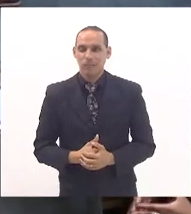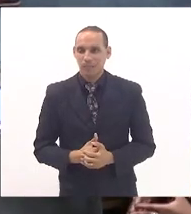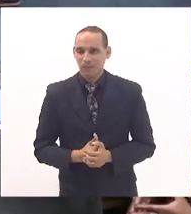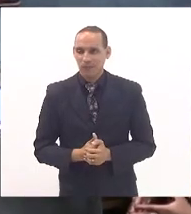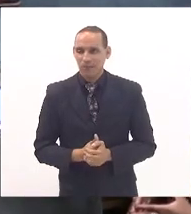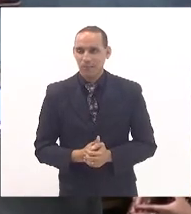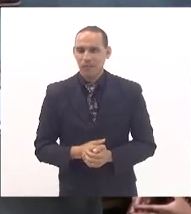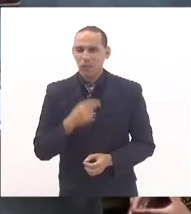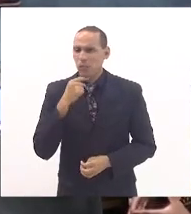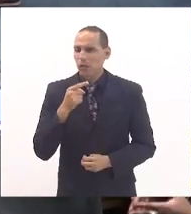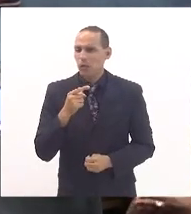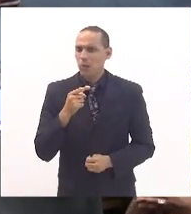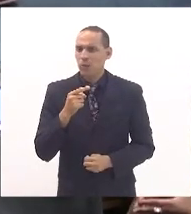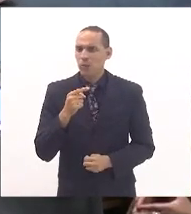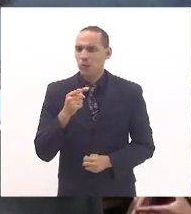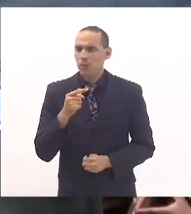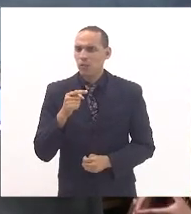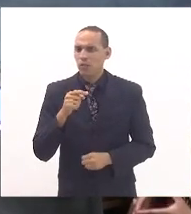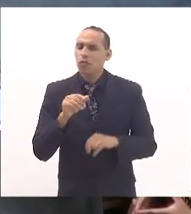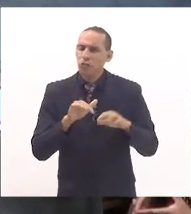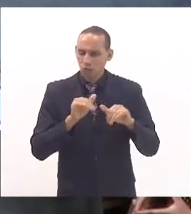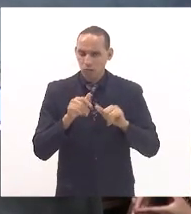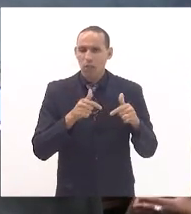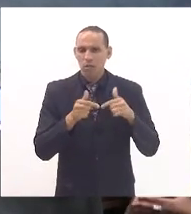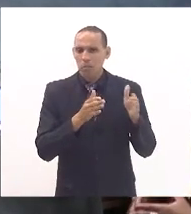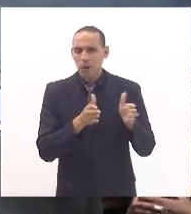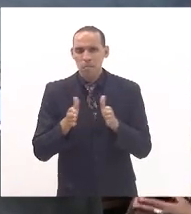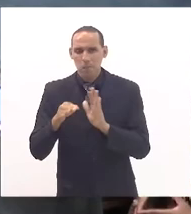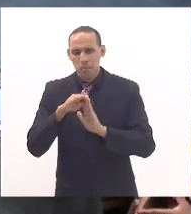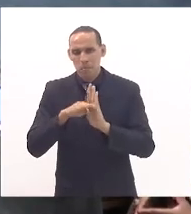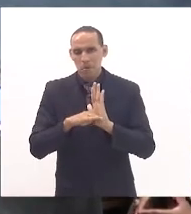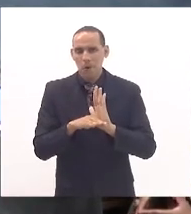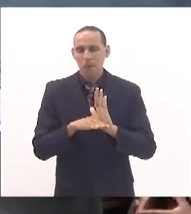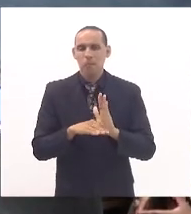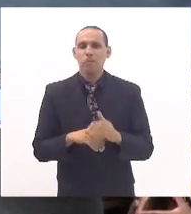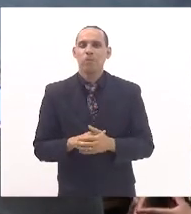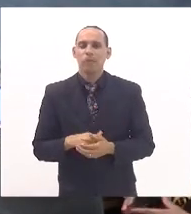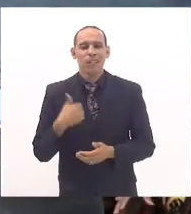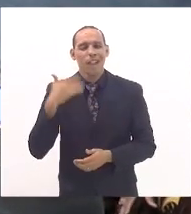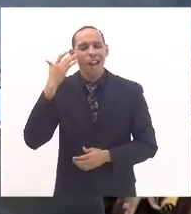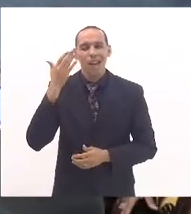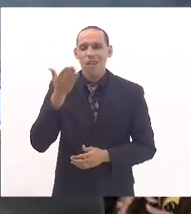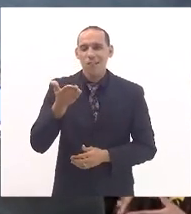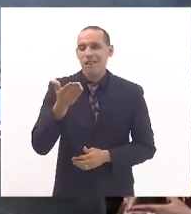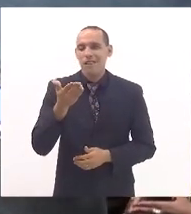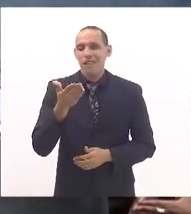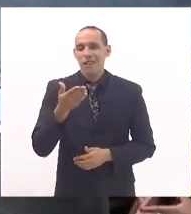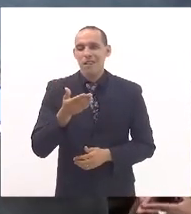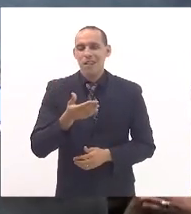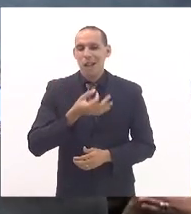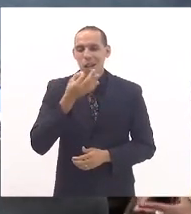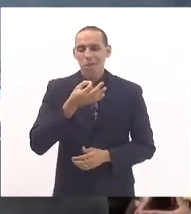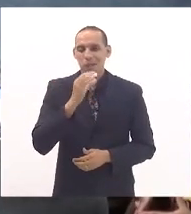Não deu? A gente chama os trabalhos da ordem. Pensei que Vossa Excelência estava emitindo pelo CCJ.